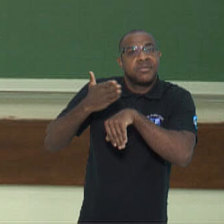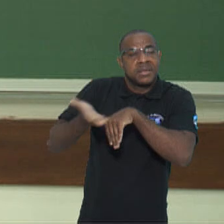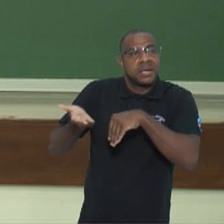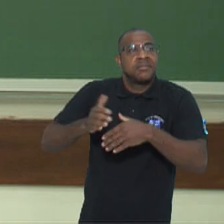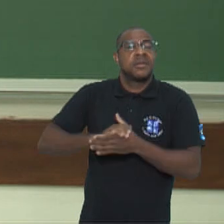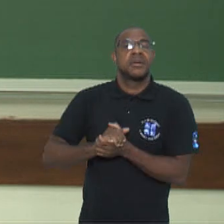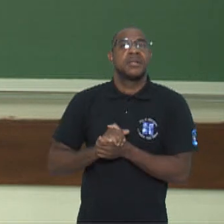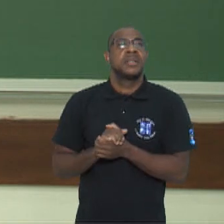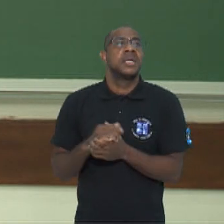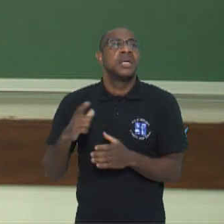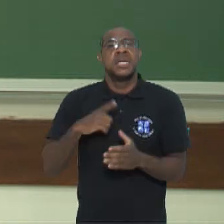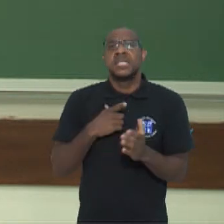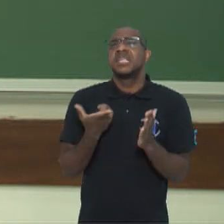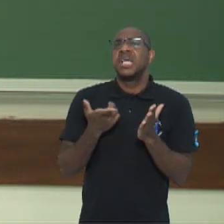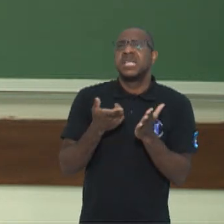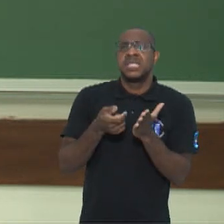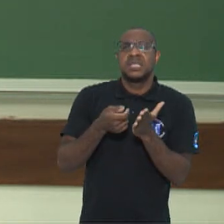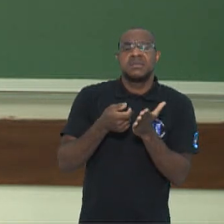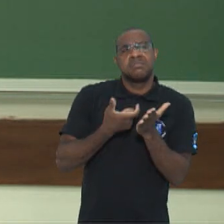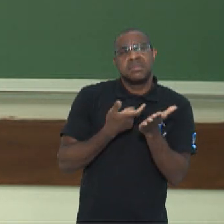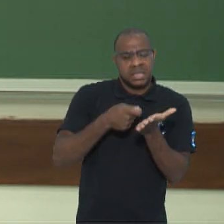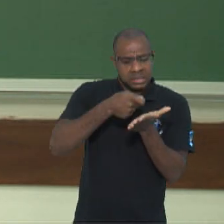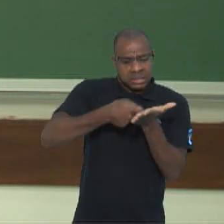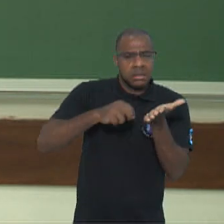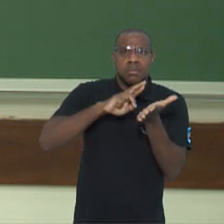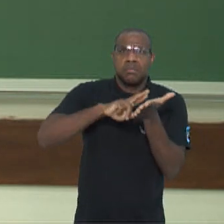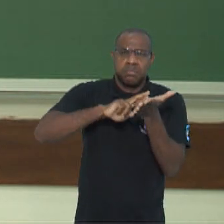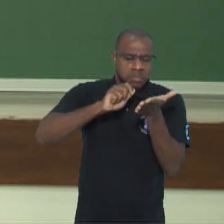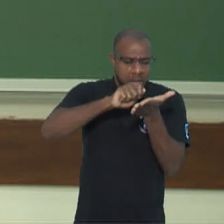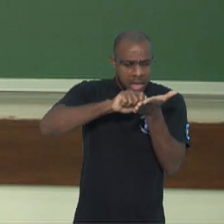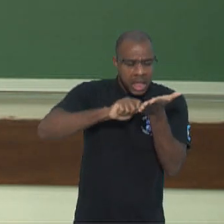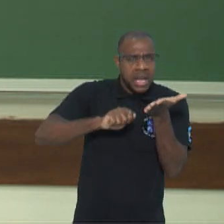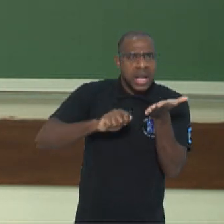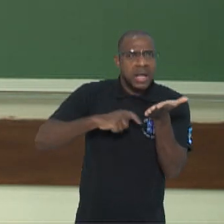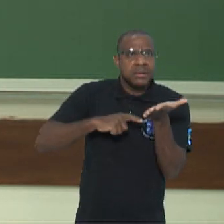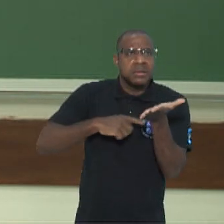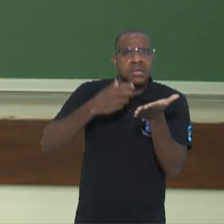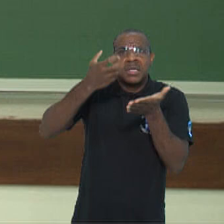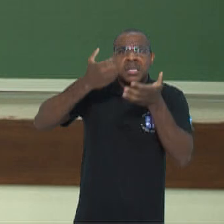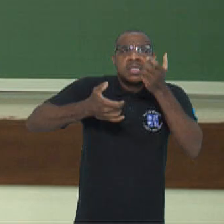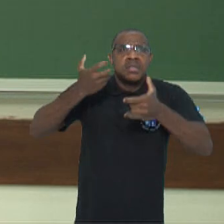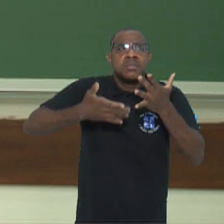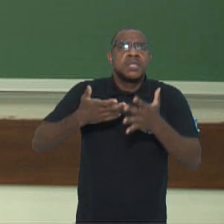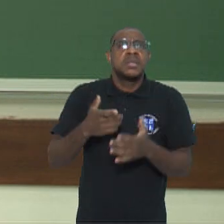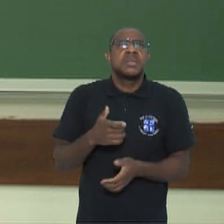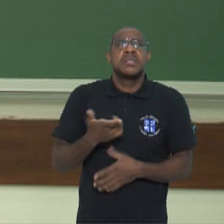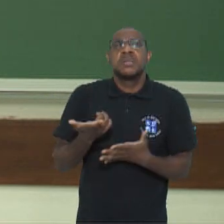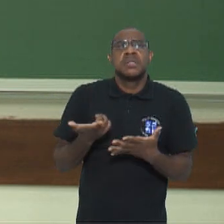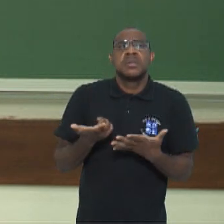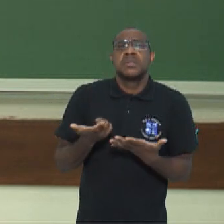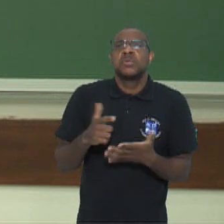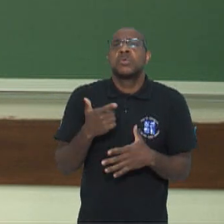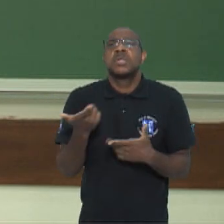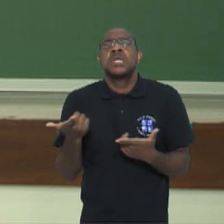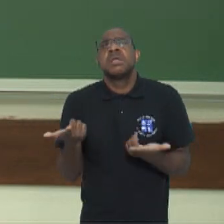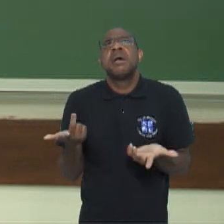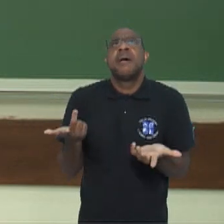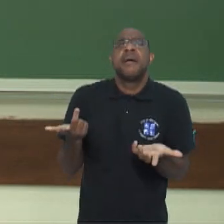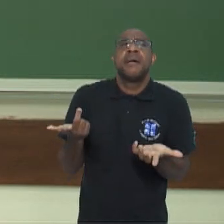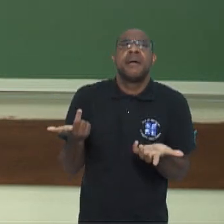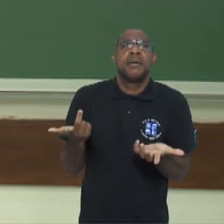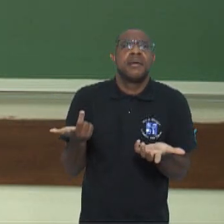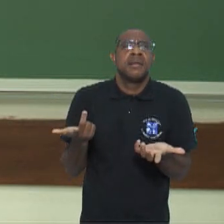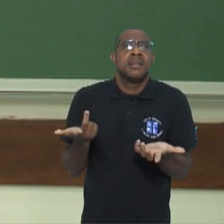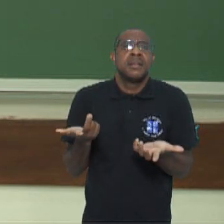tem relatos de ascensões a montanhas, mas sem fins esportivos, sem fins de contemplação ou algo